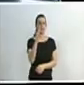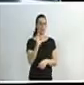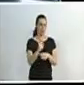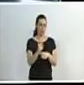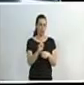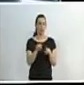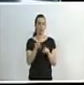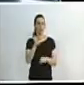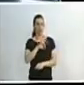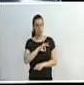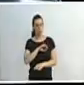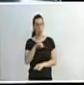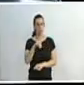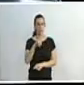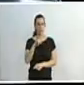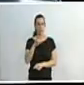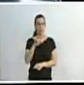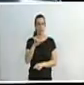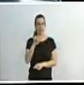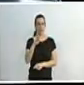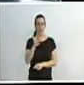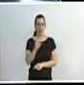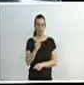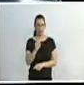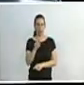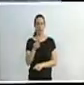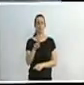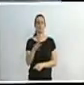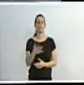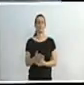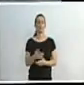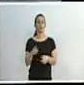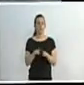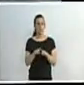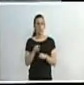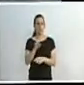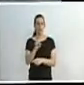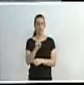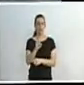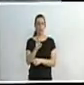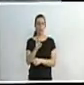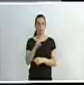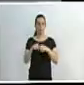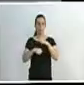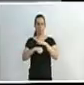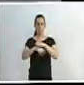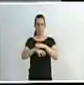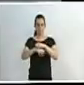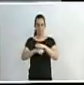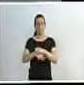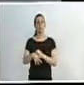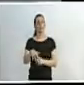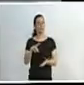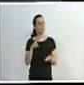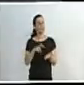Polícia Militar Civil, Escola de Trânsito do CETERB, bem como também a nossa Guarda de Trânsito. Realmente foi uma manhã